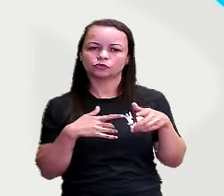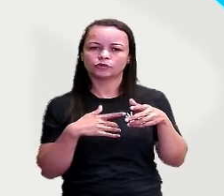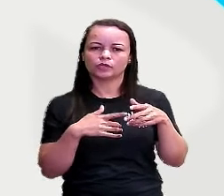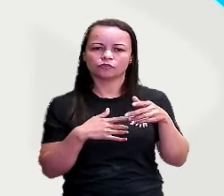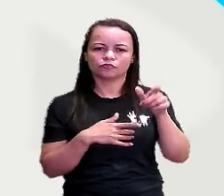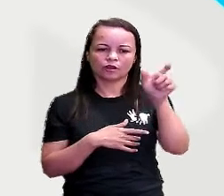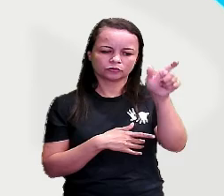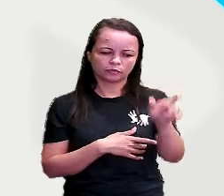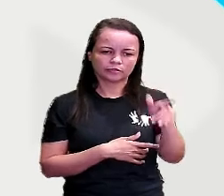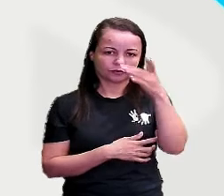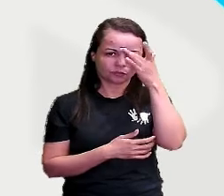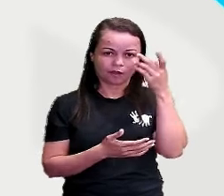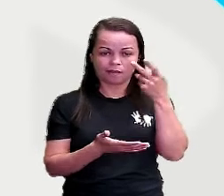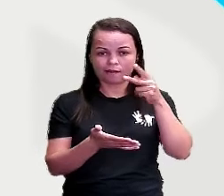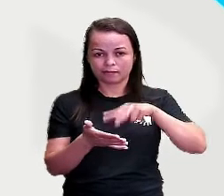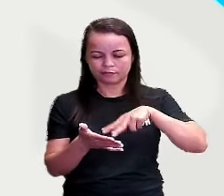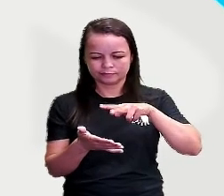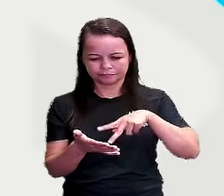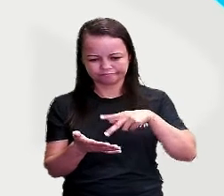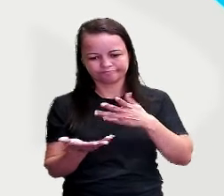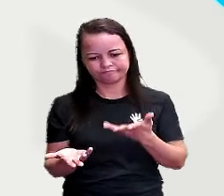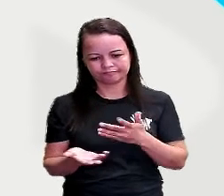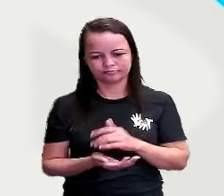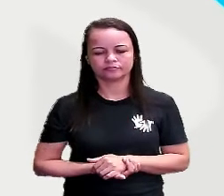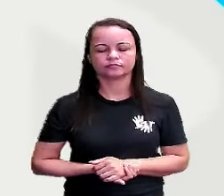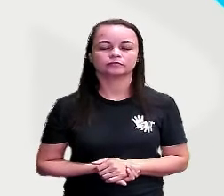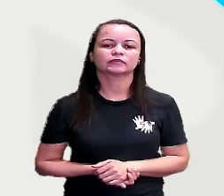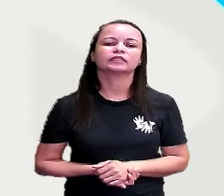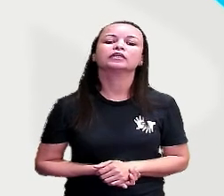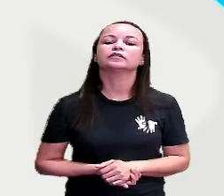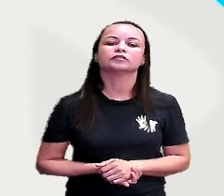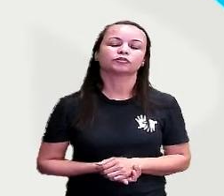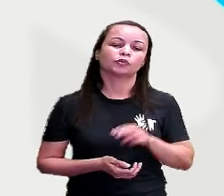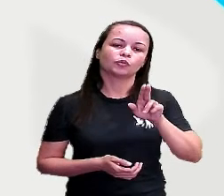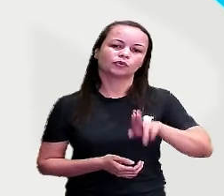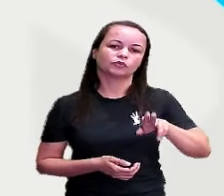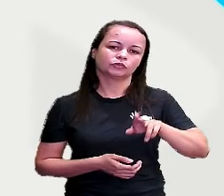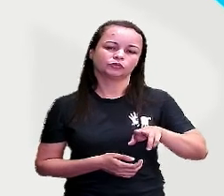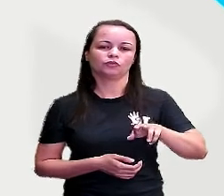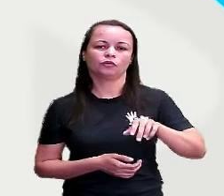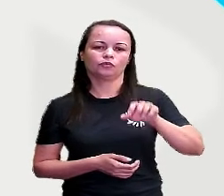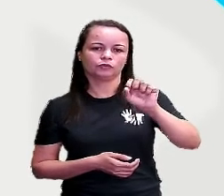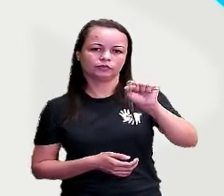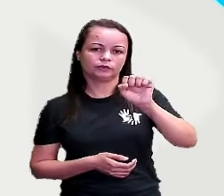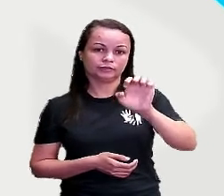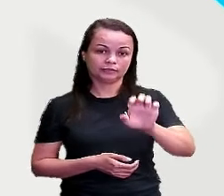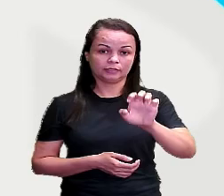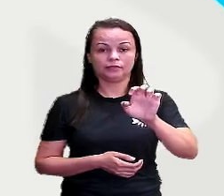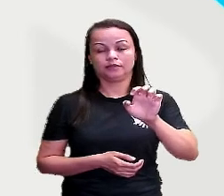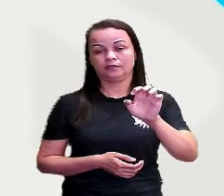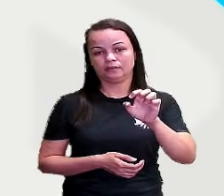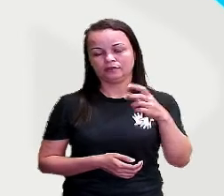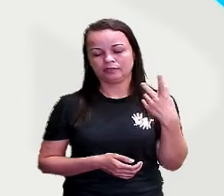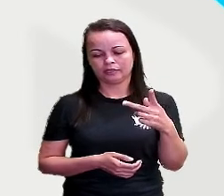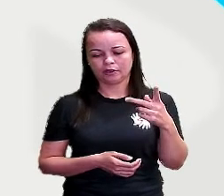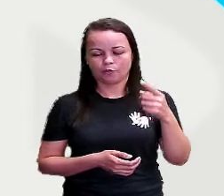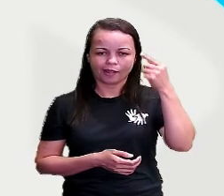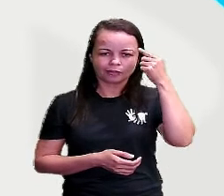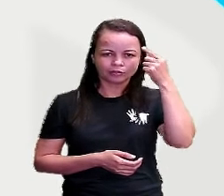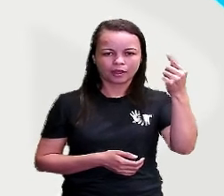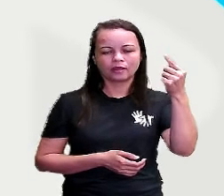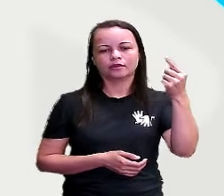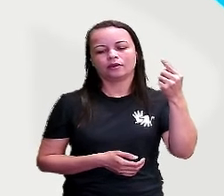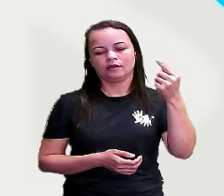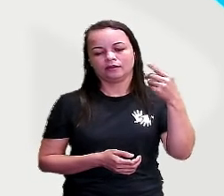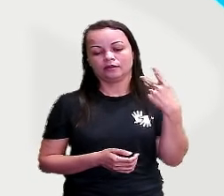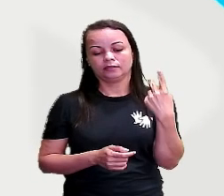leitor. Ó, ele usou ali a partícula se, né? Indicando aí uma ideia condicional e,